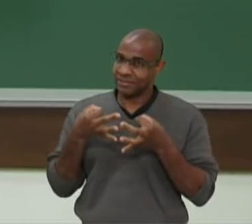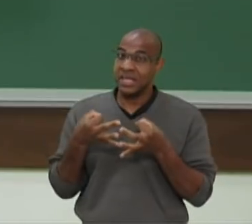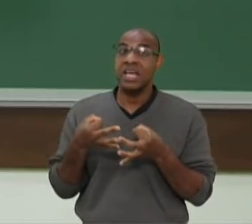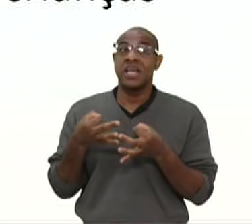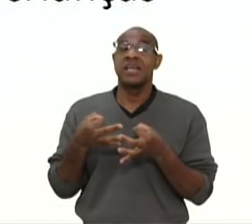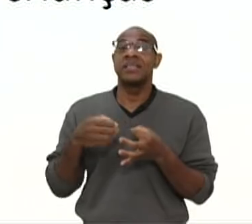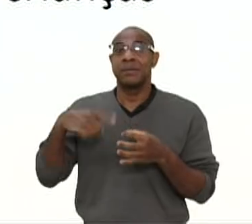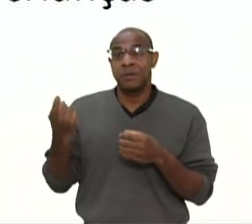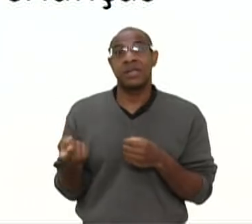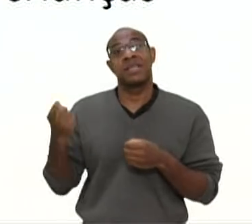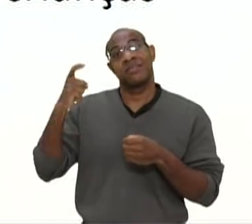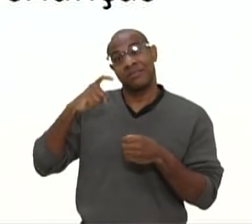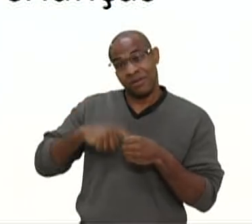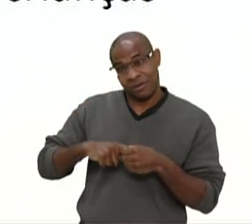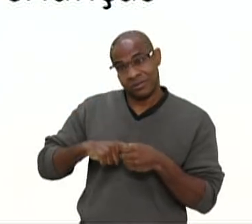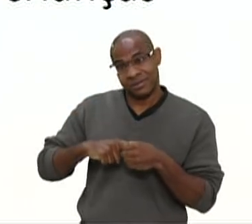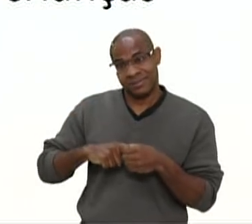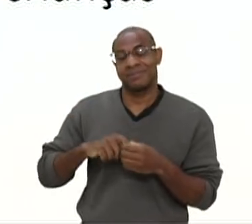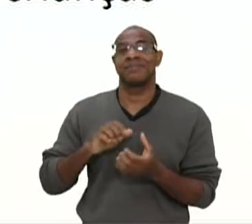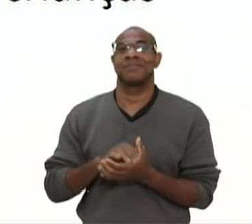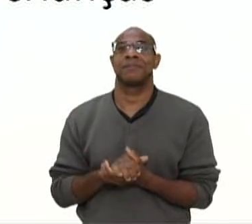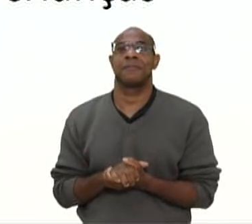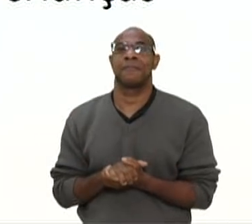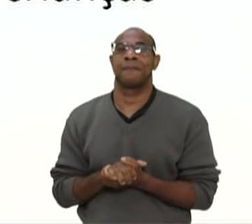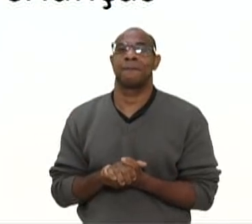já retornamos, turminha.